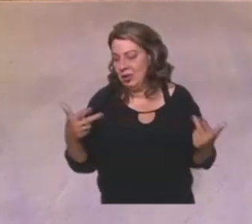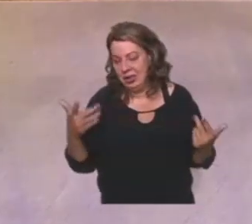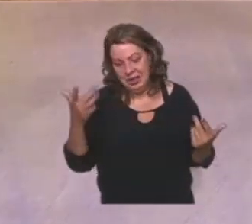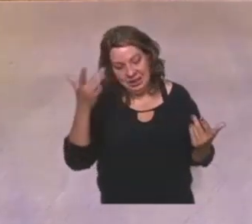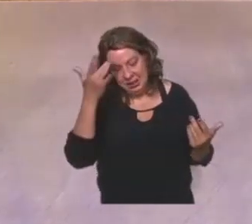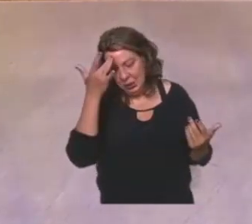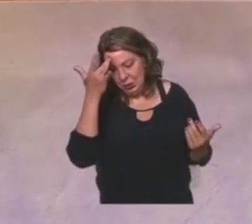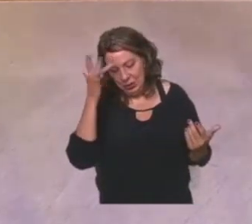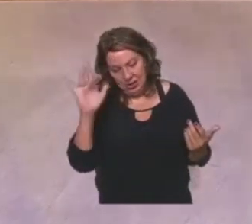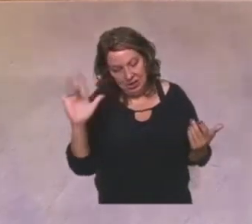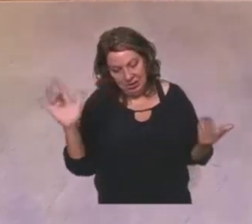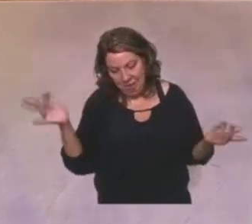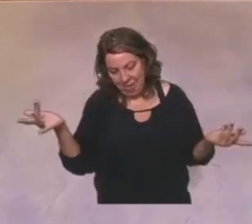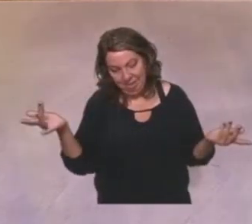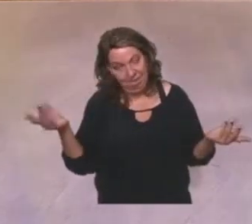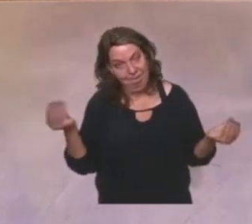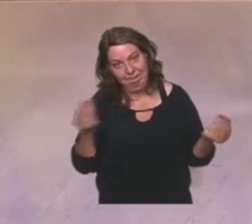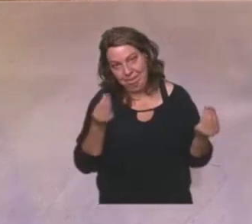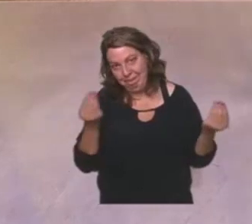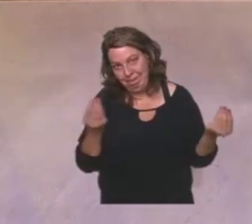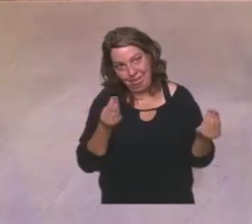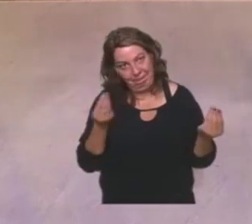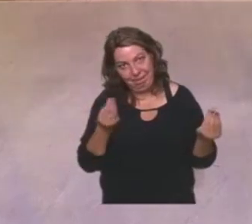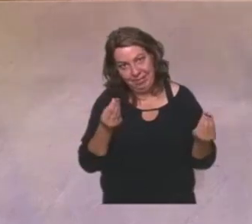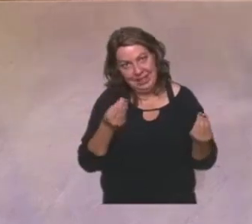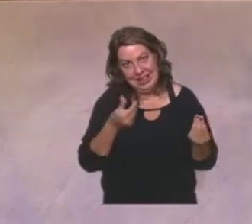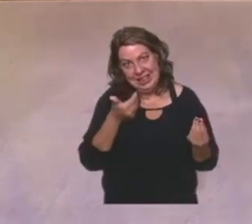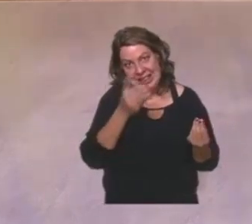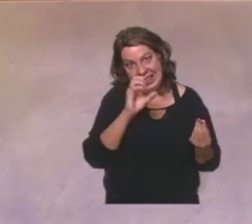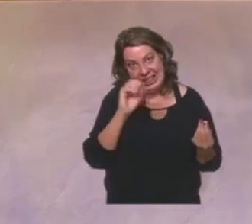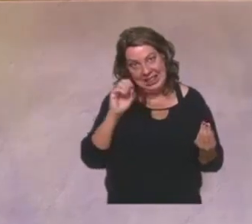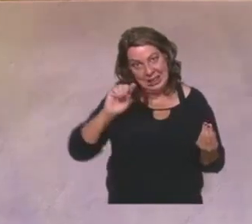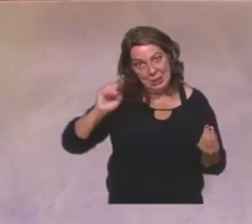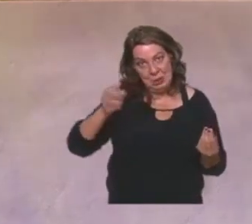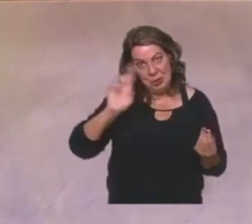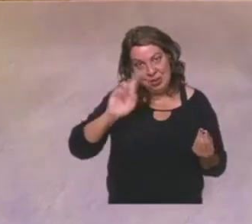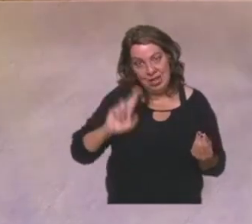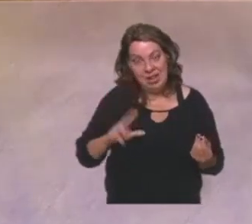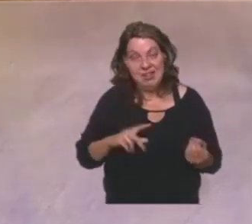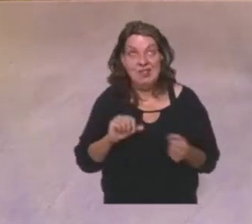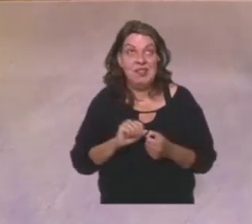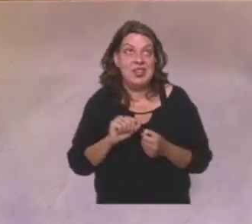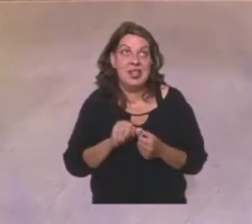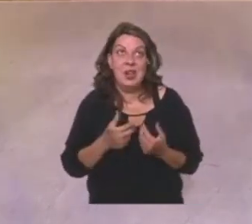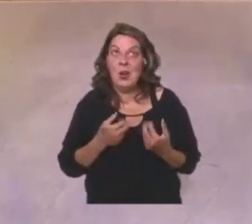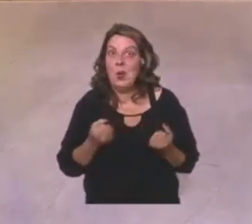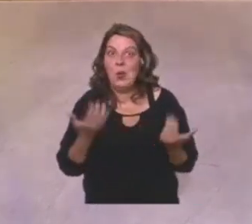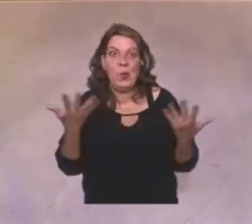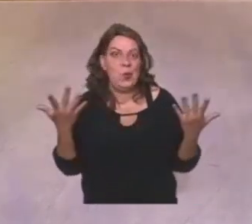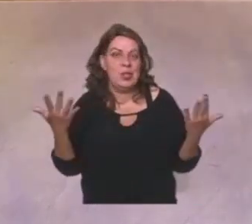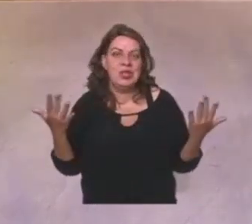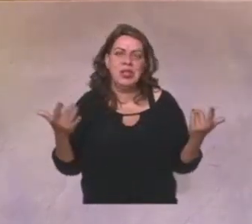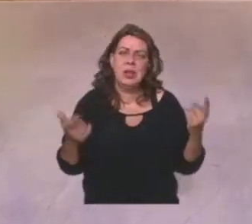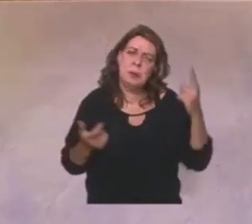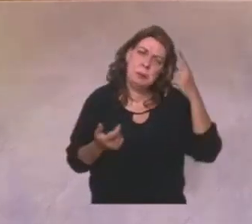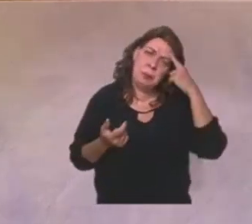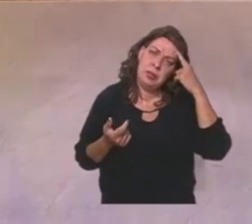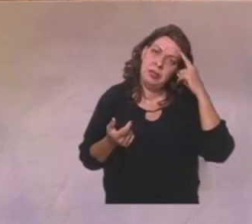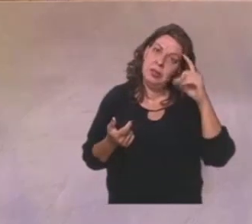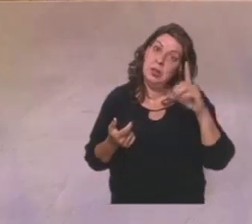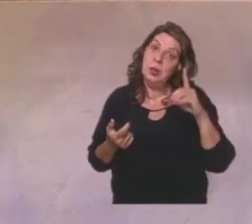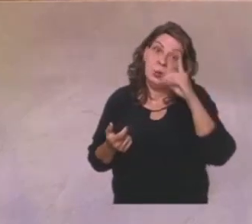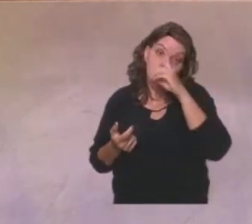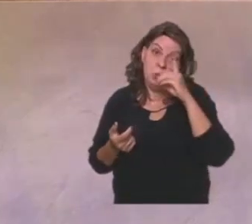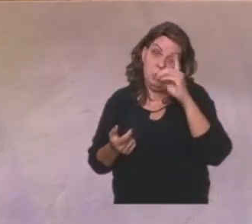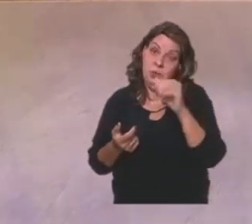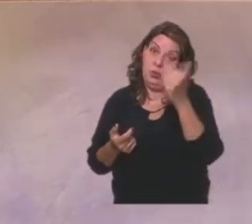não sei nem como começar. Dá nem pra pensar no começo, não, mas já pode pensar. Não, dá nem pra começar agora, gente. Mas vai pensando aí, pois é domingo que